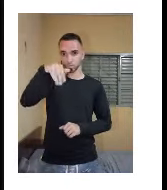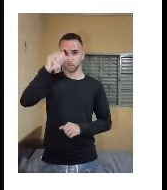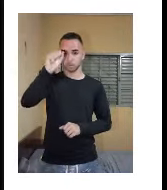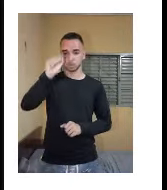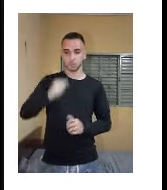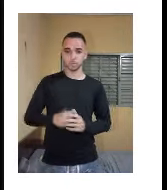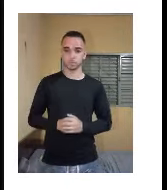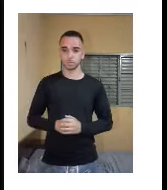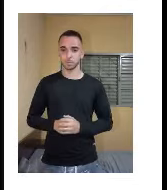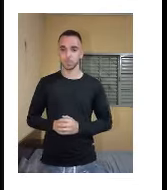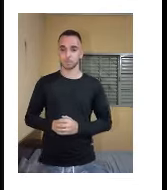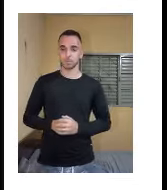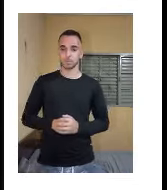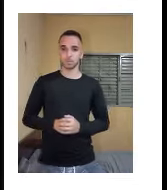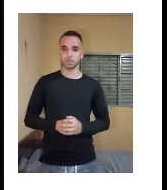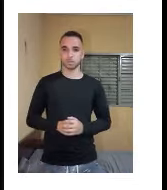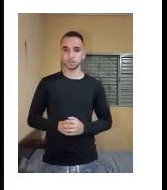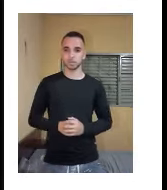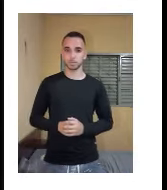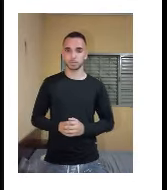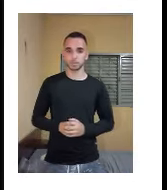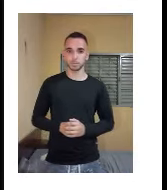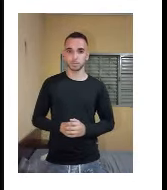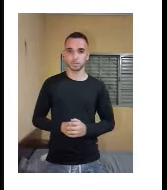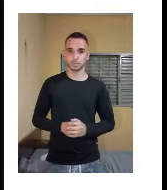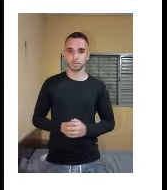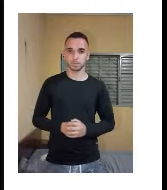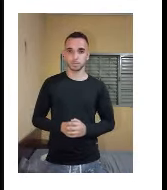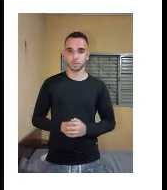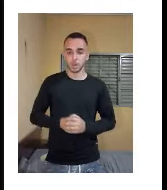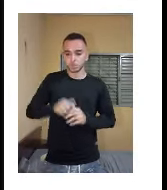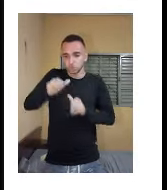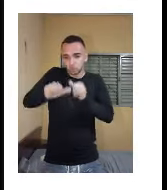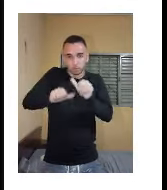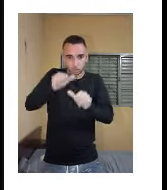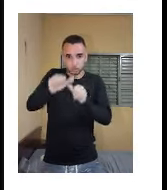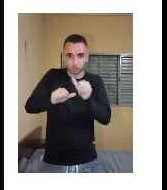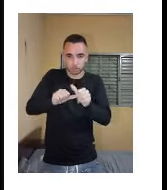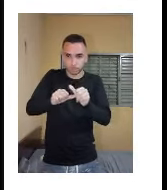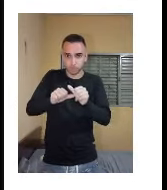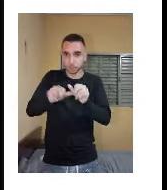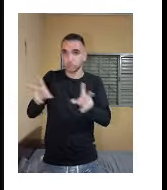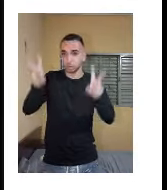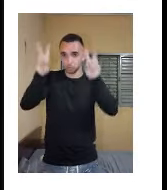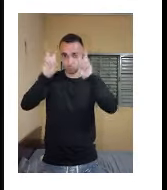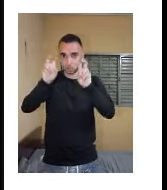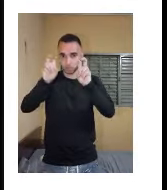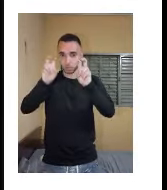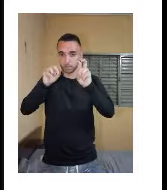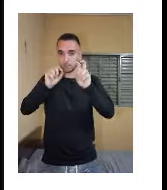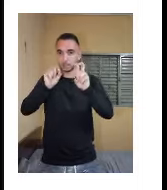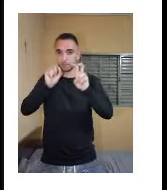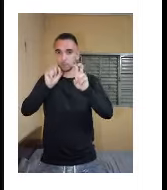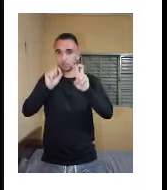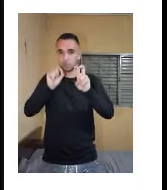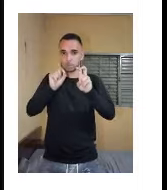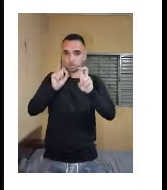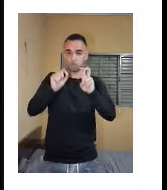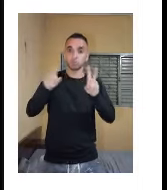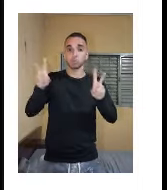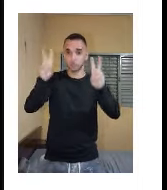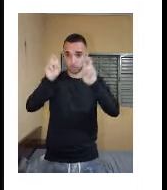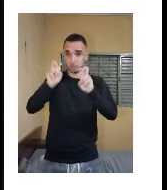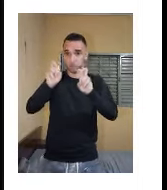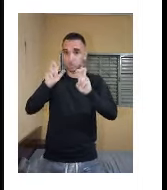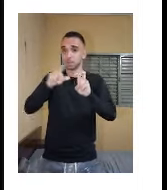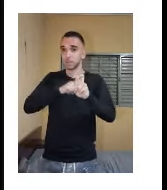contexto climático, né, a mudança do clima, a gente fala bastante do contexto